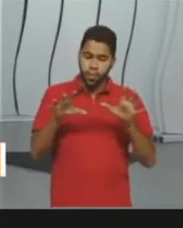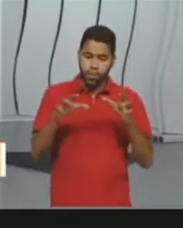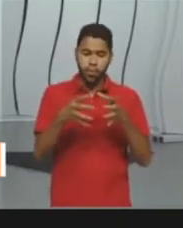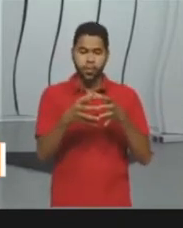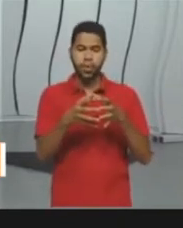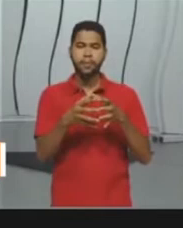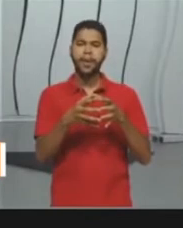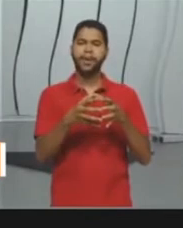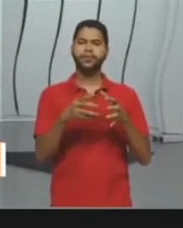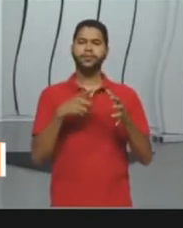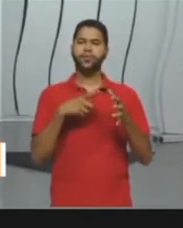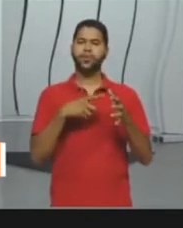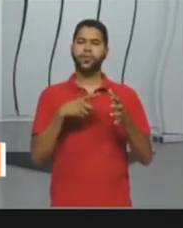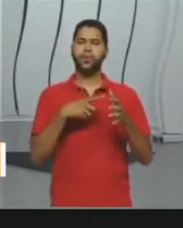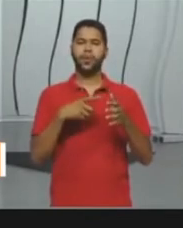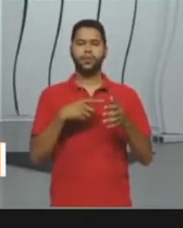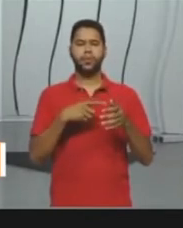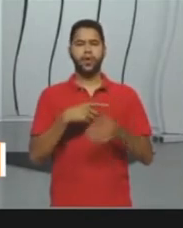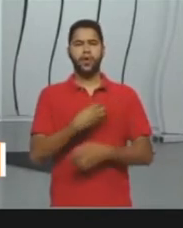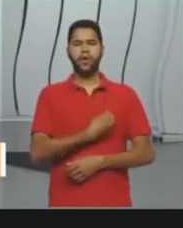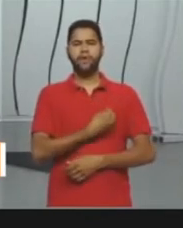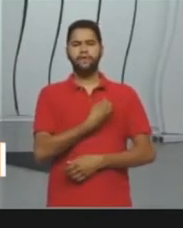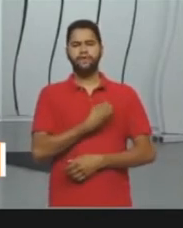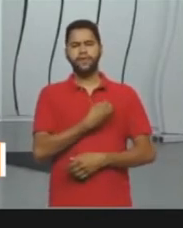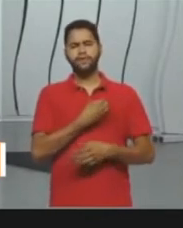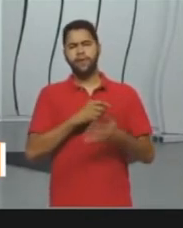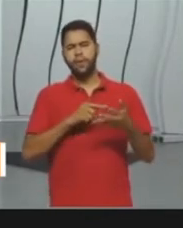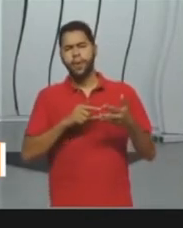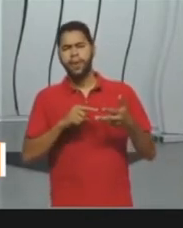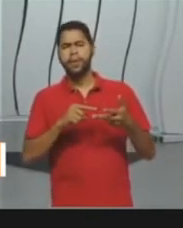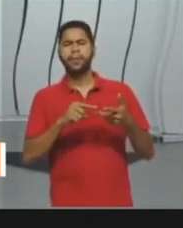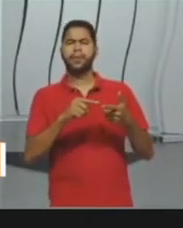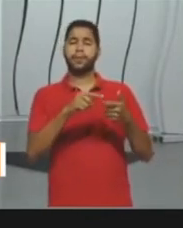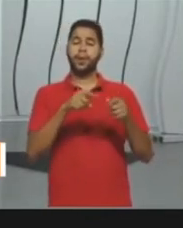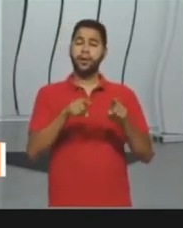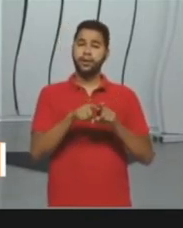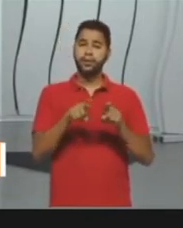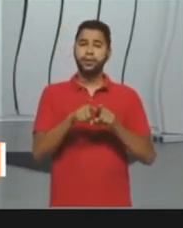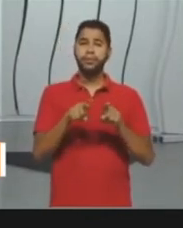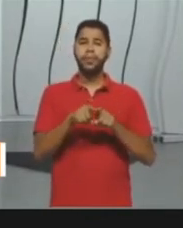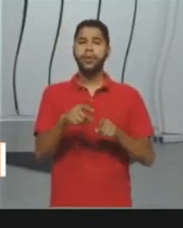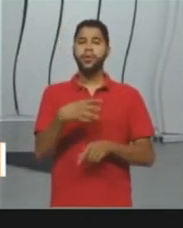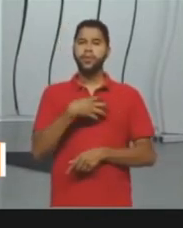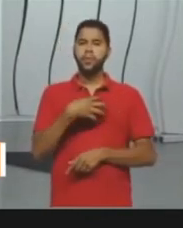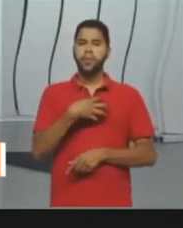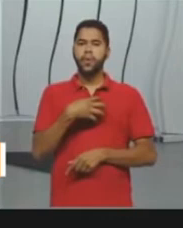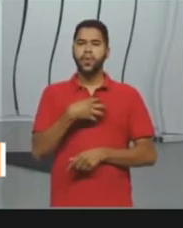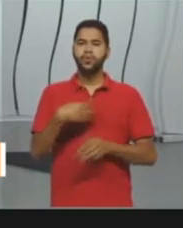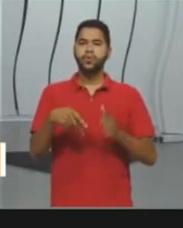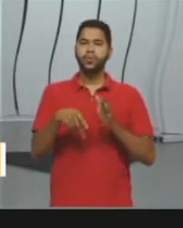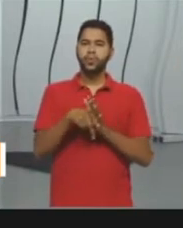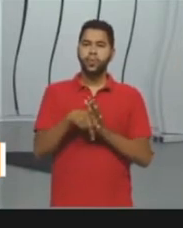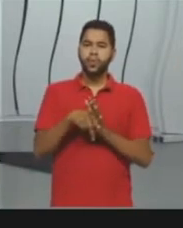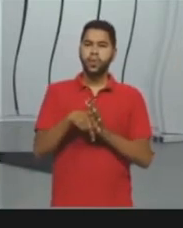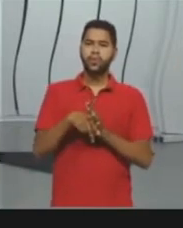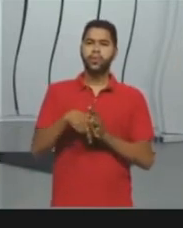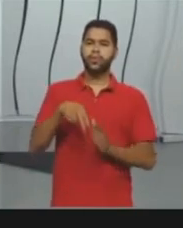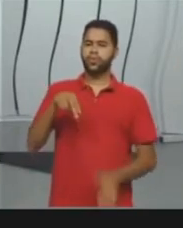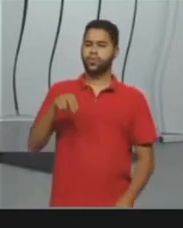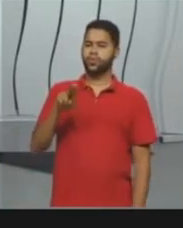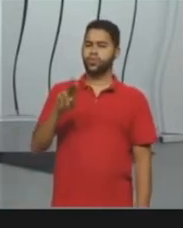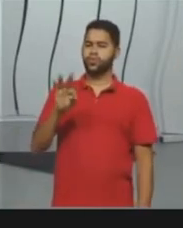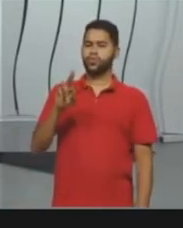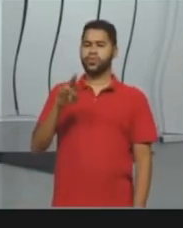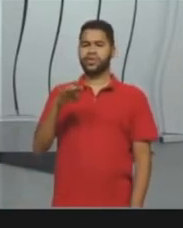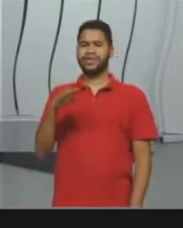E gostaria que você também conseguisse compreender os diferentes modos de nutrição e de obtenção de